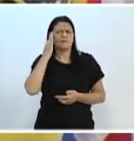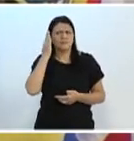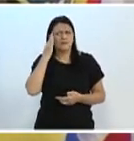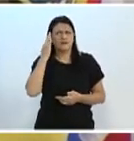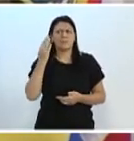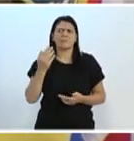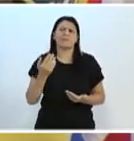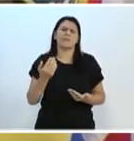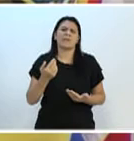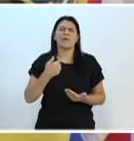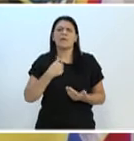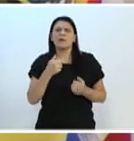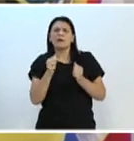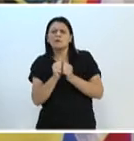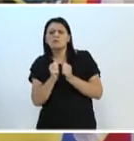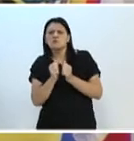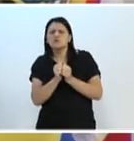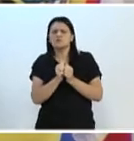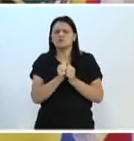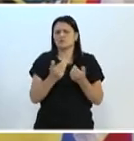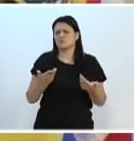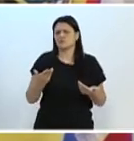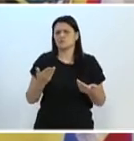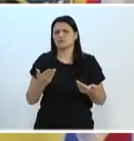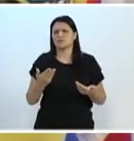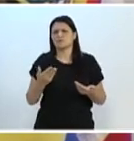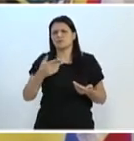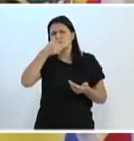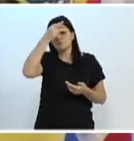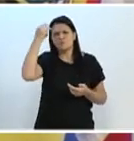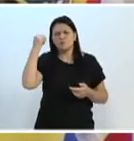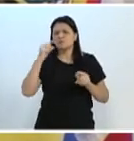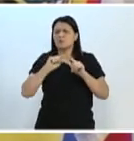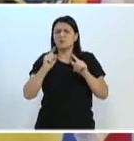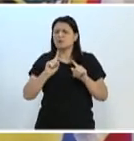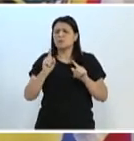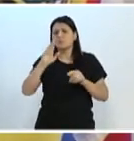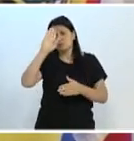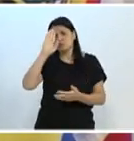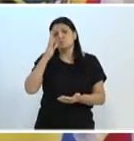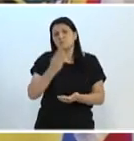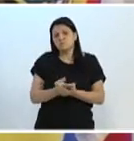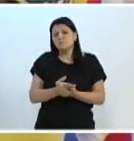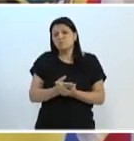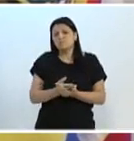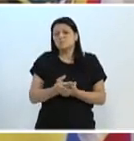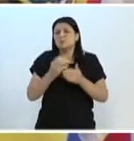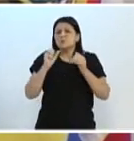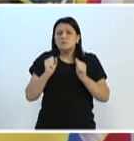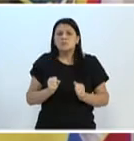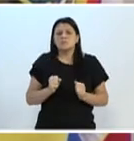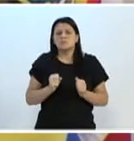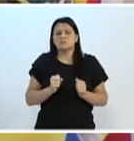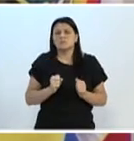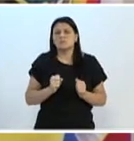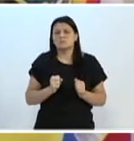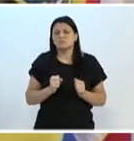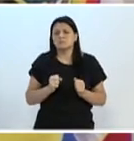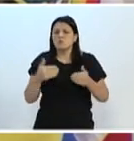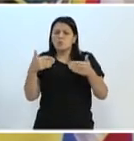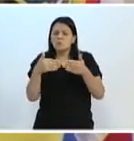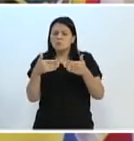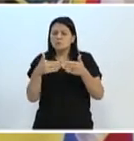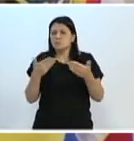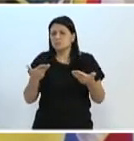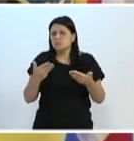ou junto com o governo, tanto que eu fui avulso. É que eu acreditei que havia possibilidade de se fazer, sim, um consenso. Que